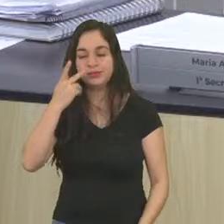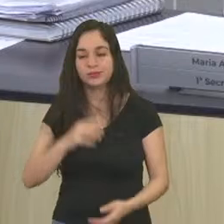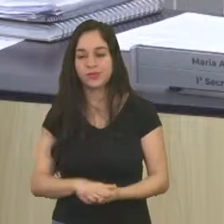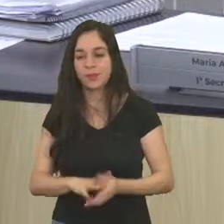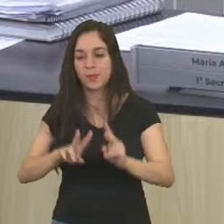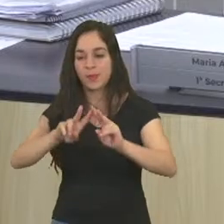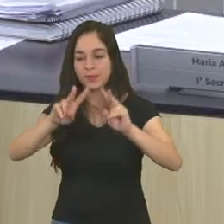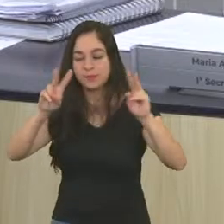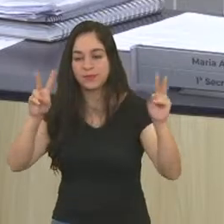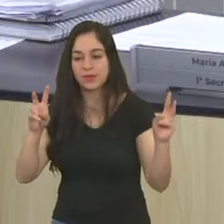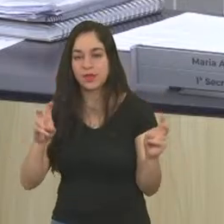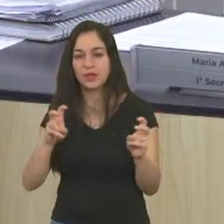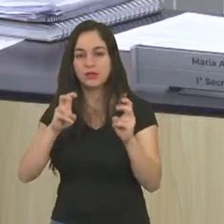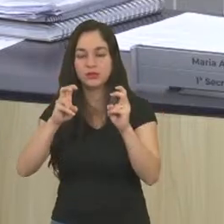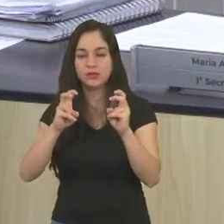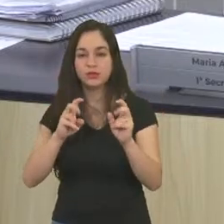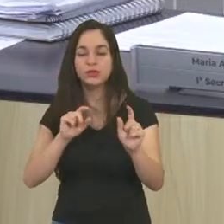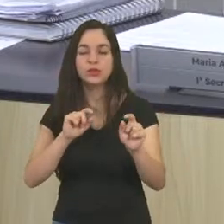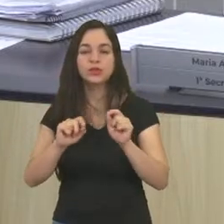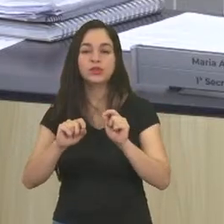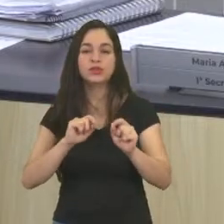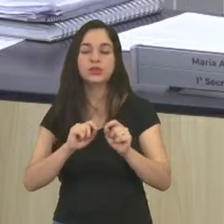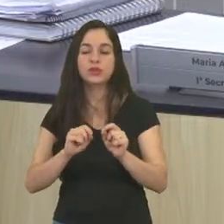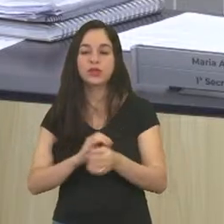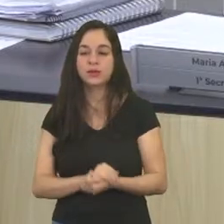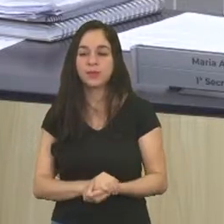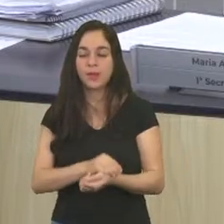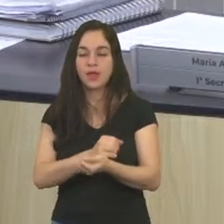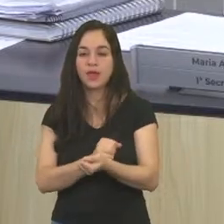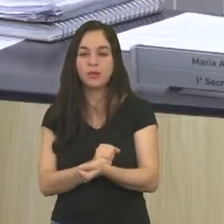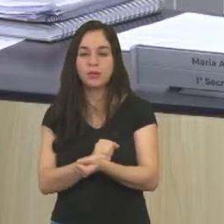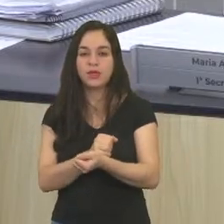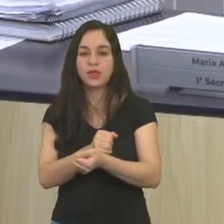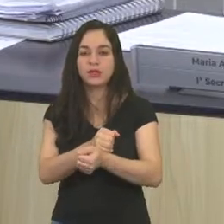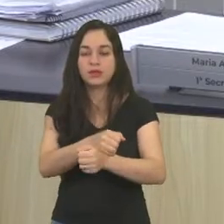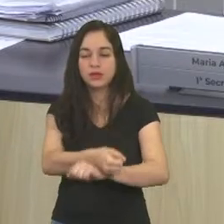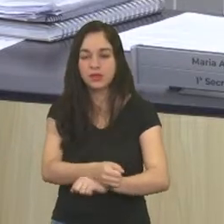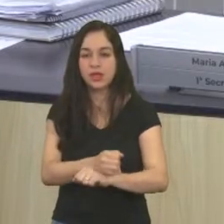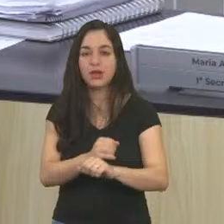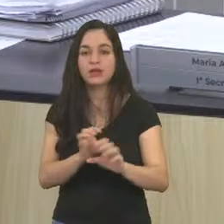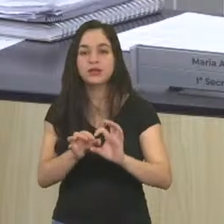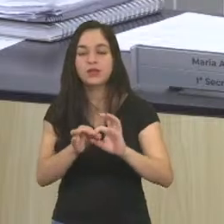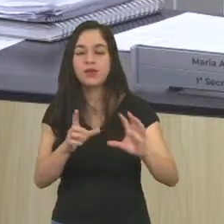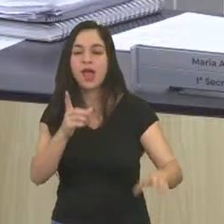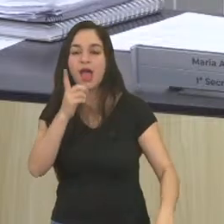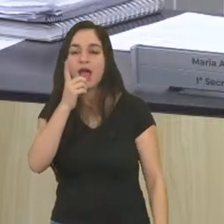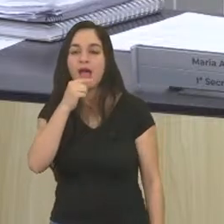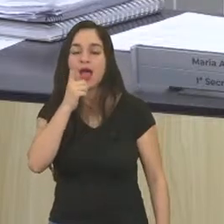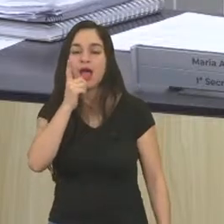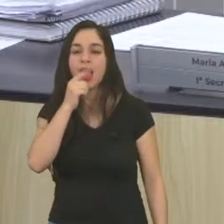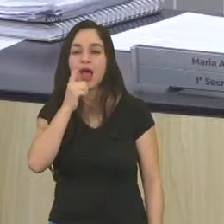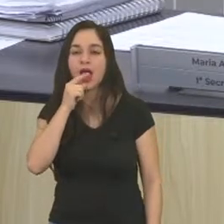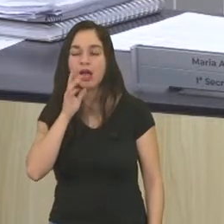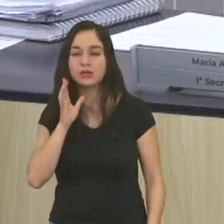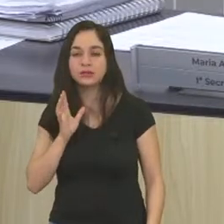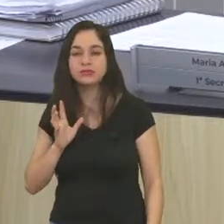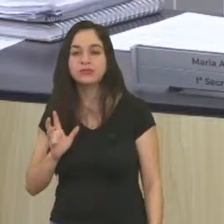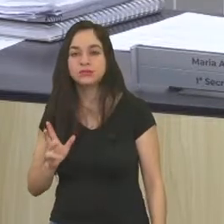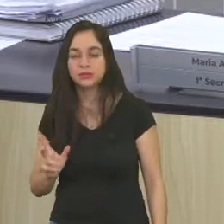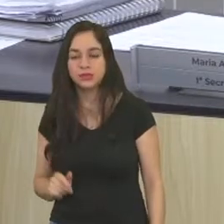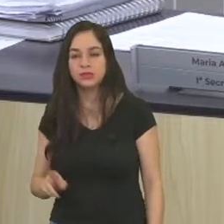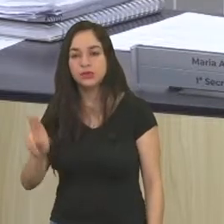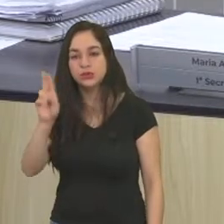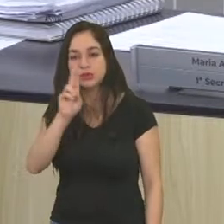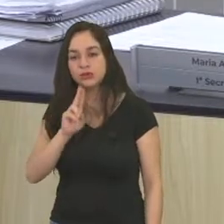Assunto, dispõe sobre a obrigatoriedade de disponibilização de água potável em campos esportivos de uso público